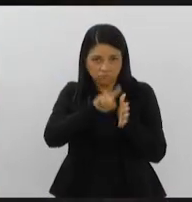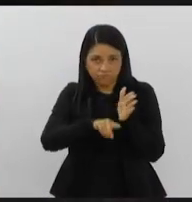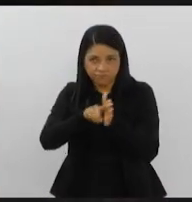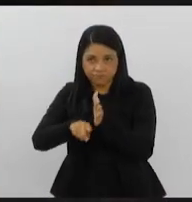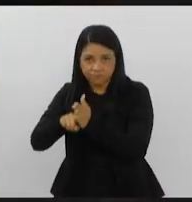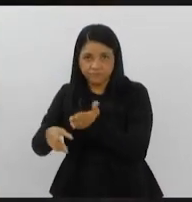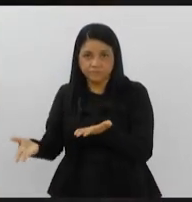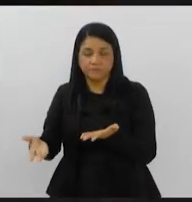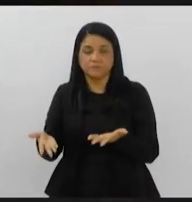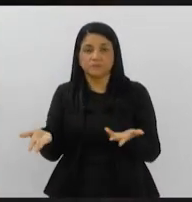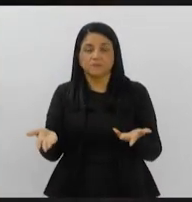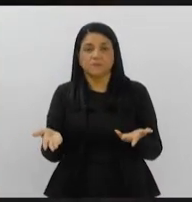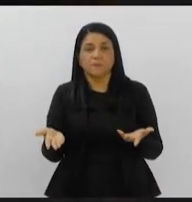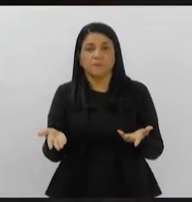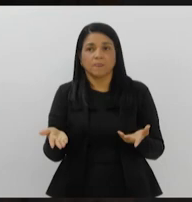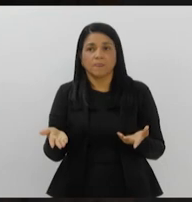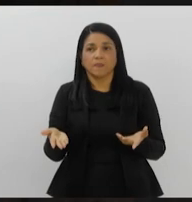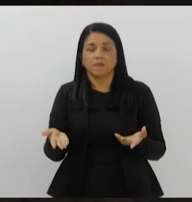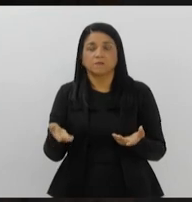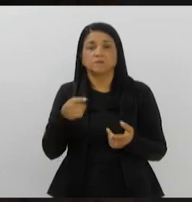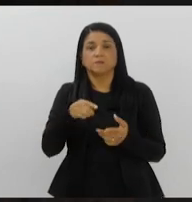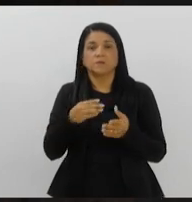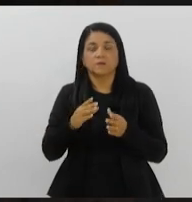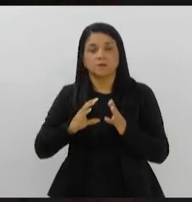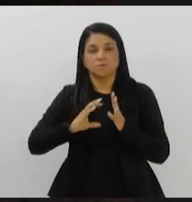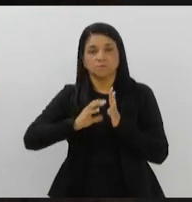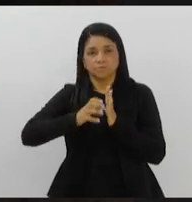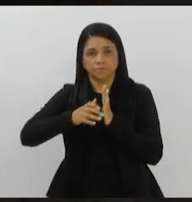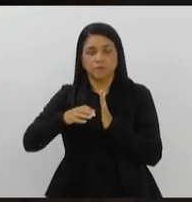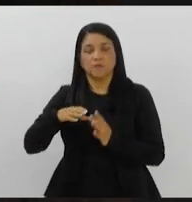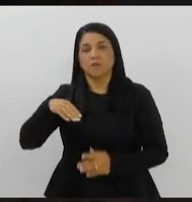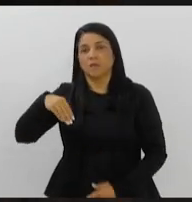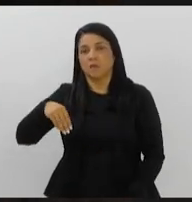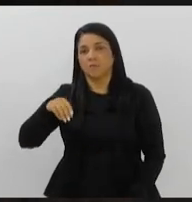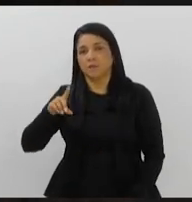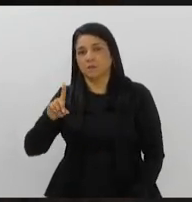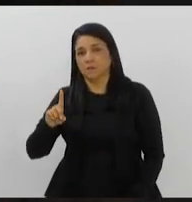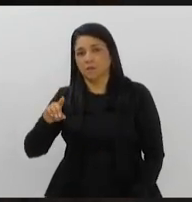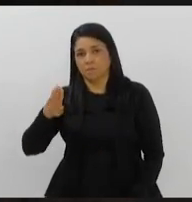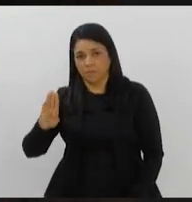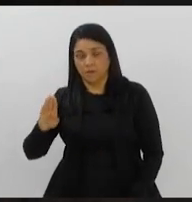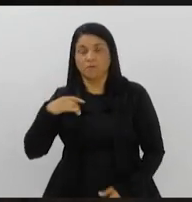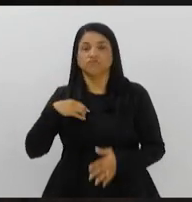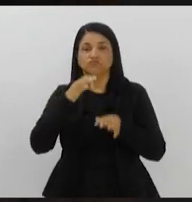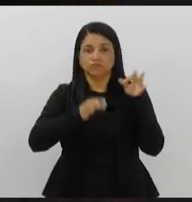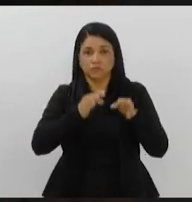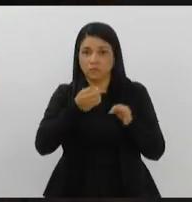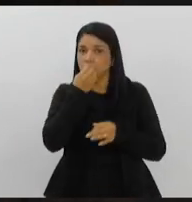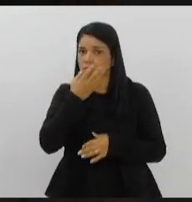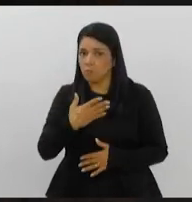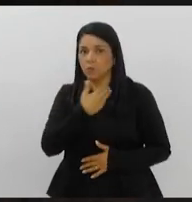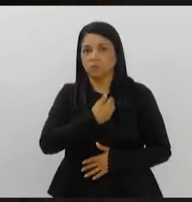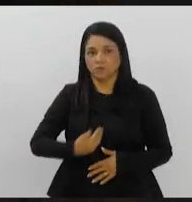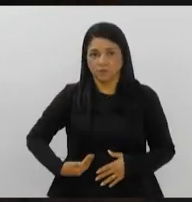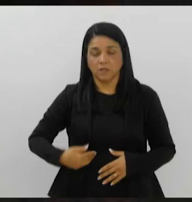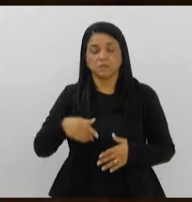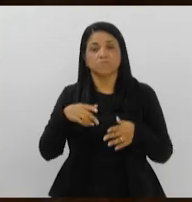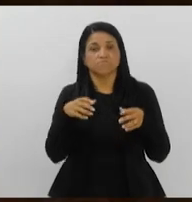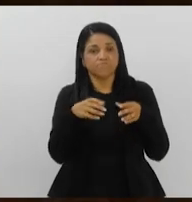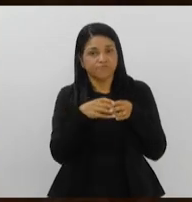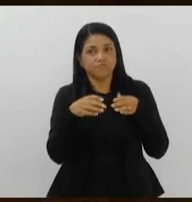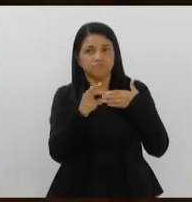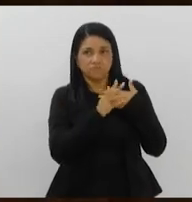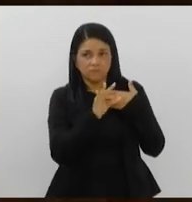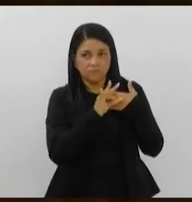Senhor presidente, para encaminhar para o MDB, tem uma justificativa muito boa do governo, é muito técnica, essa casa